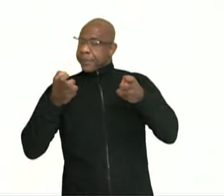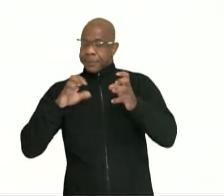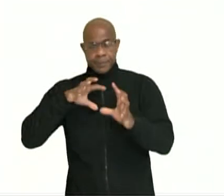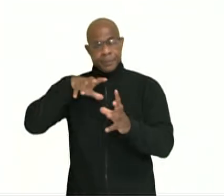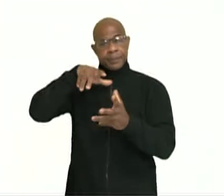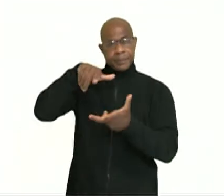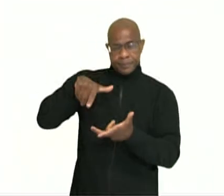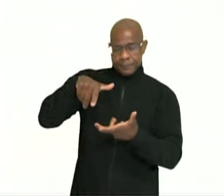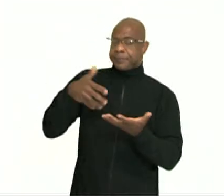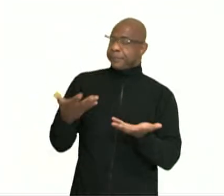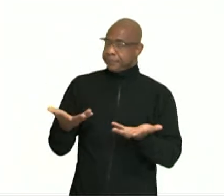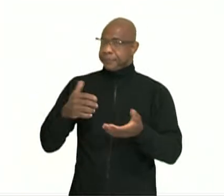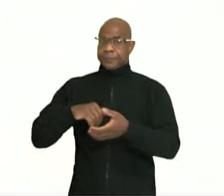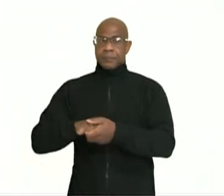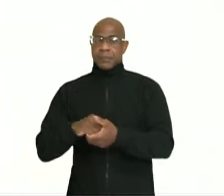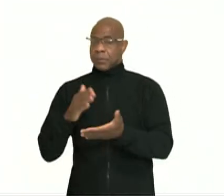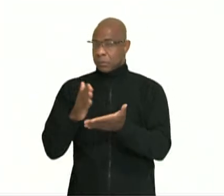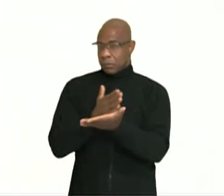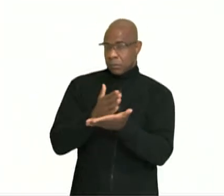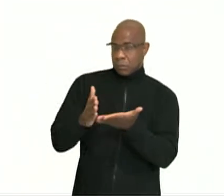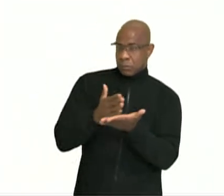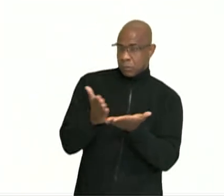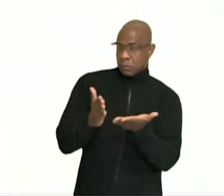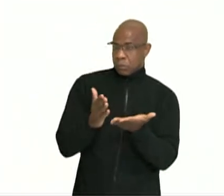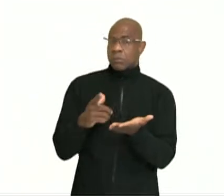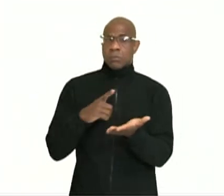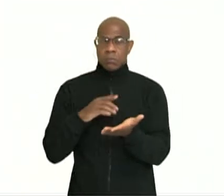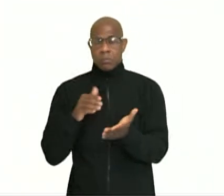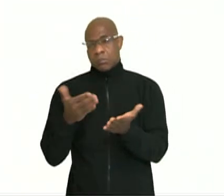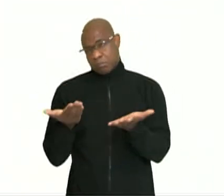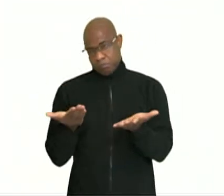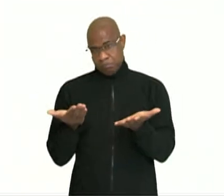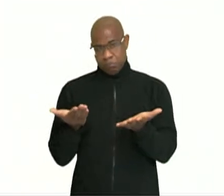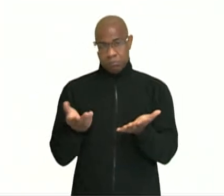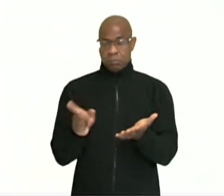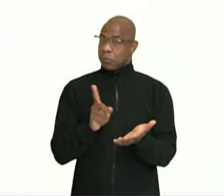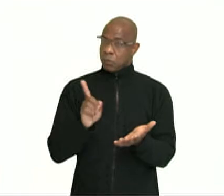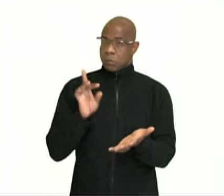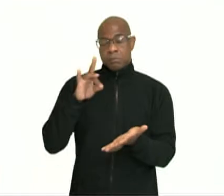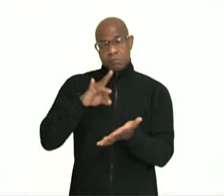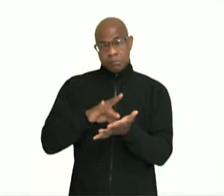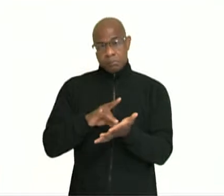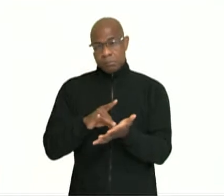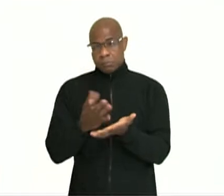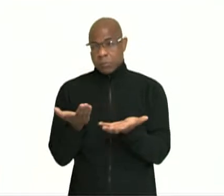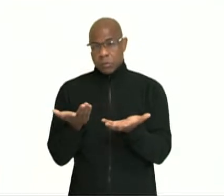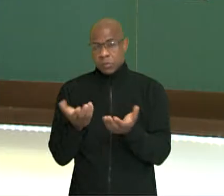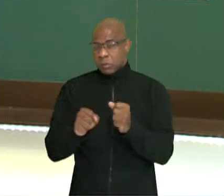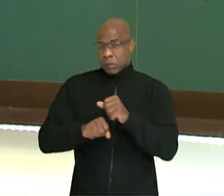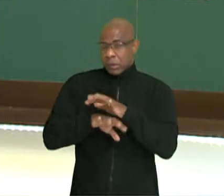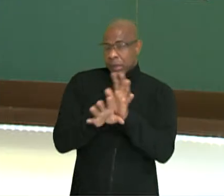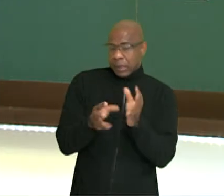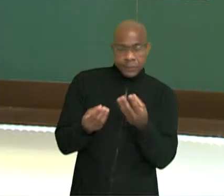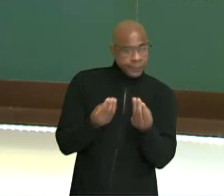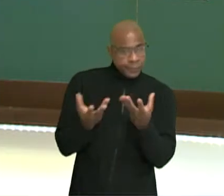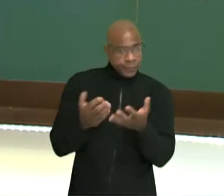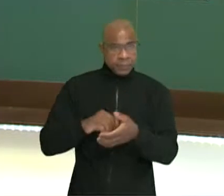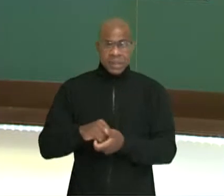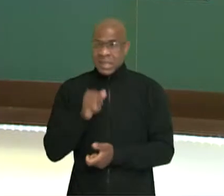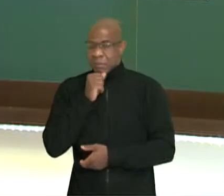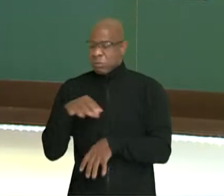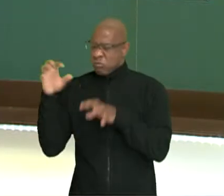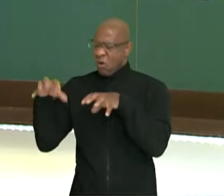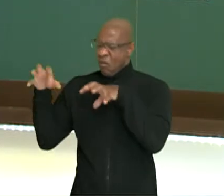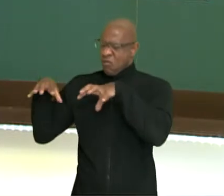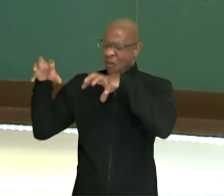do planeta. Alguns, contudo, não são tão óbvios. Como assim? Uma chuva